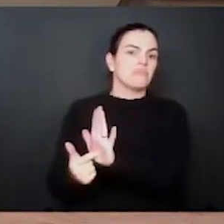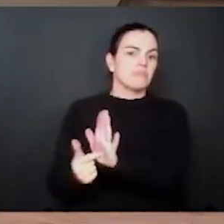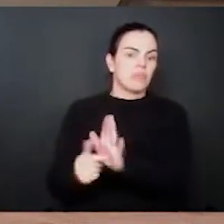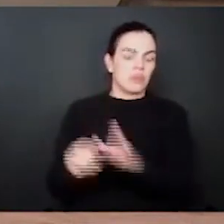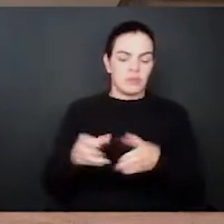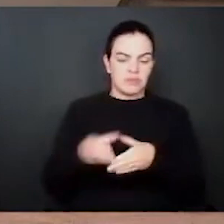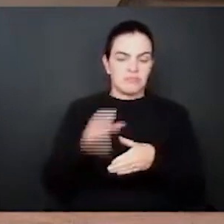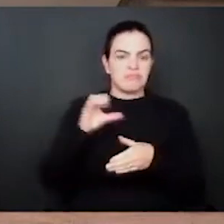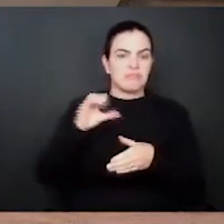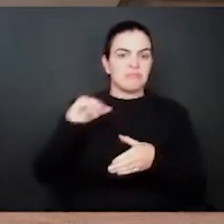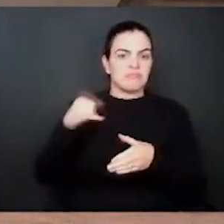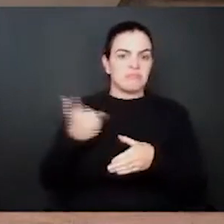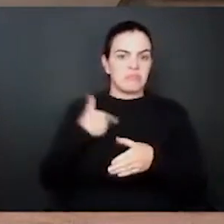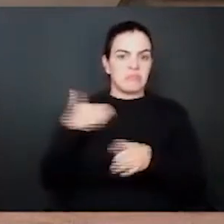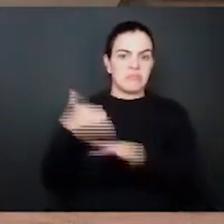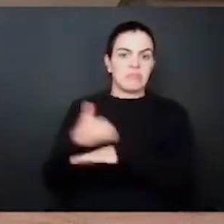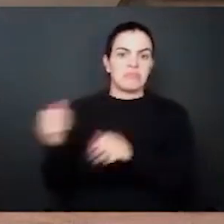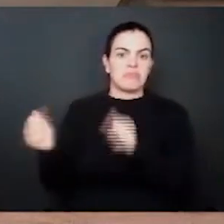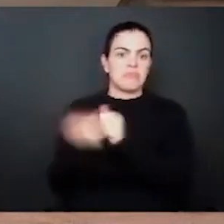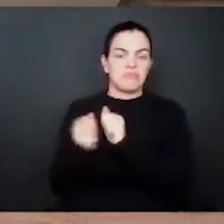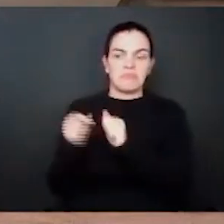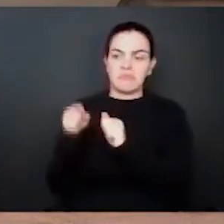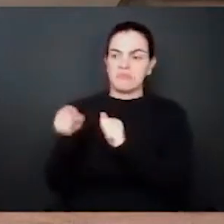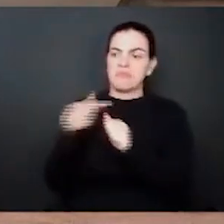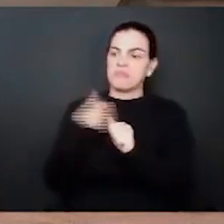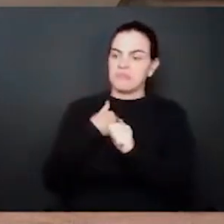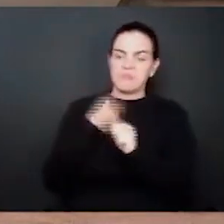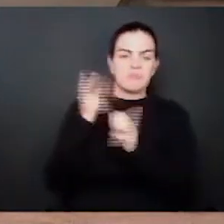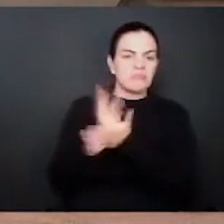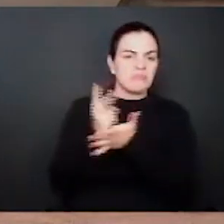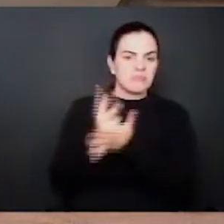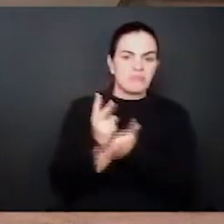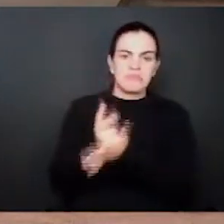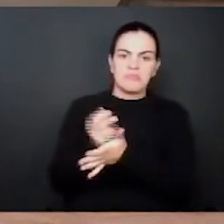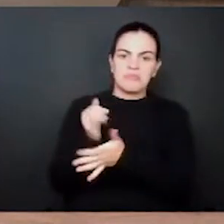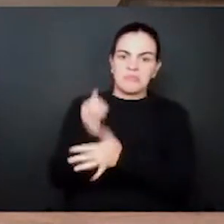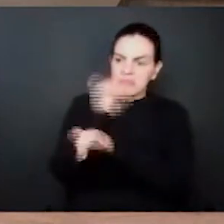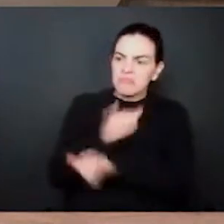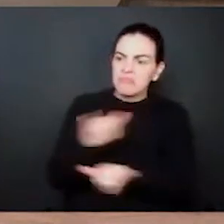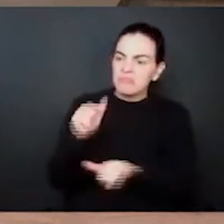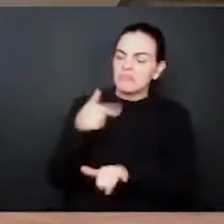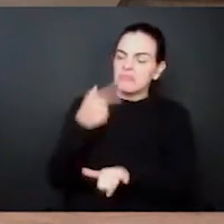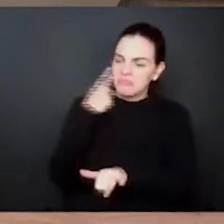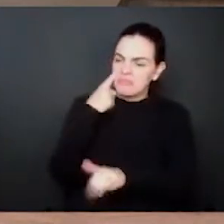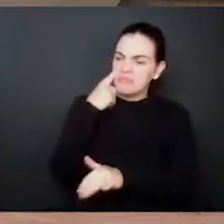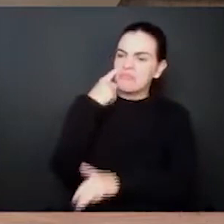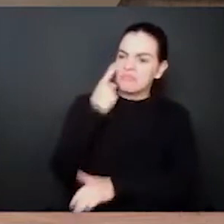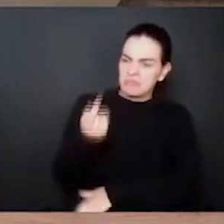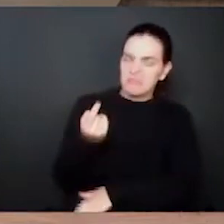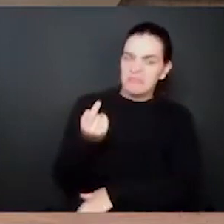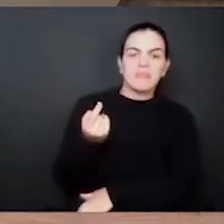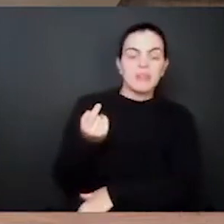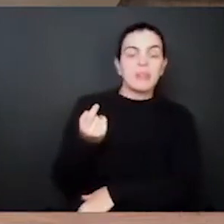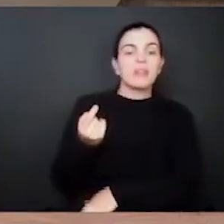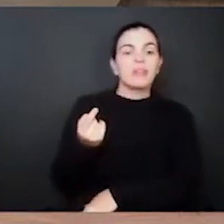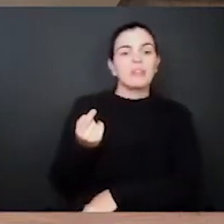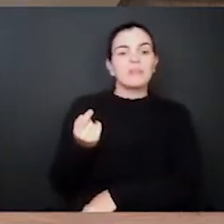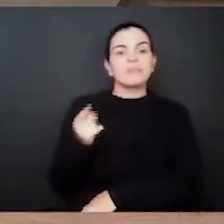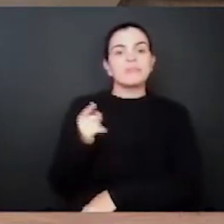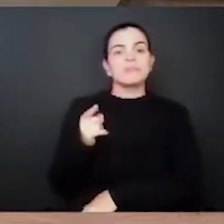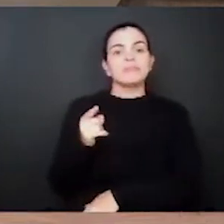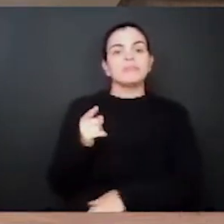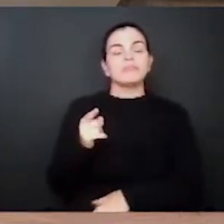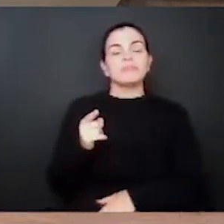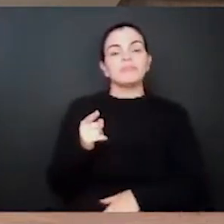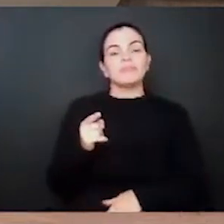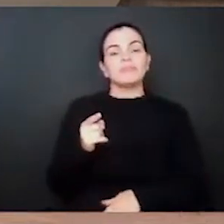eu participei com Vossa Excelência, aprendi muito, mas muito mesmo. E me estimula, e sempre me estimulou, a